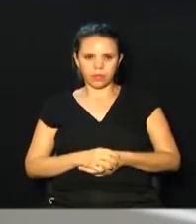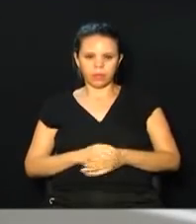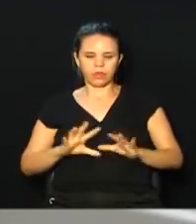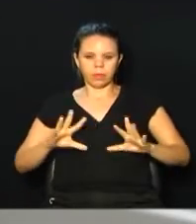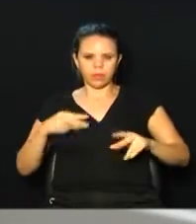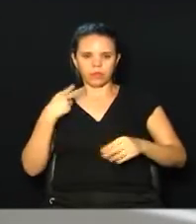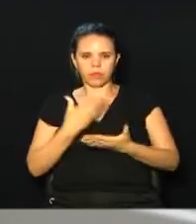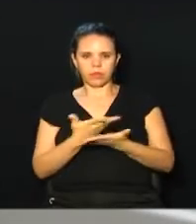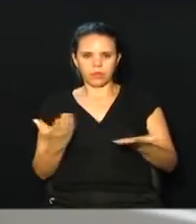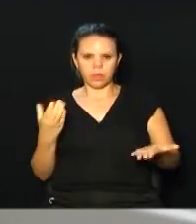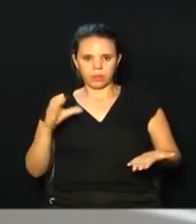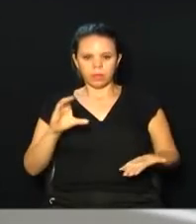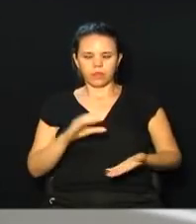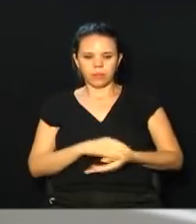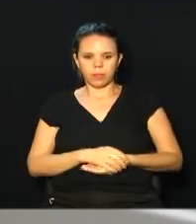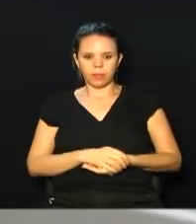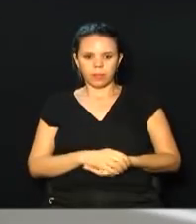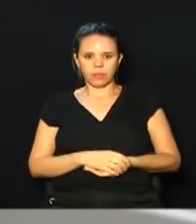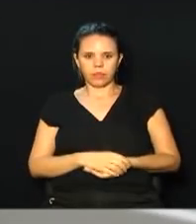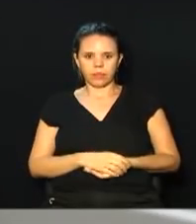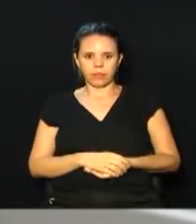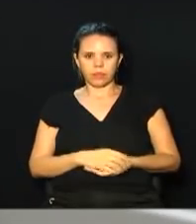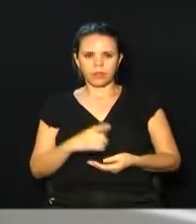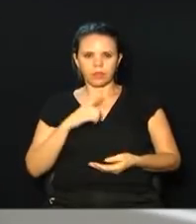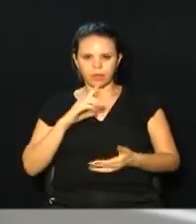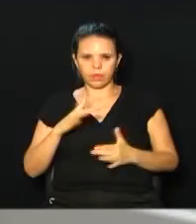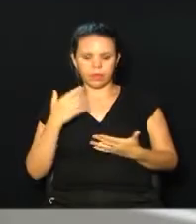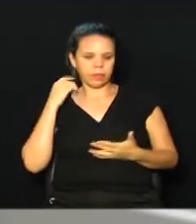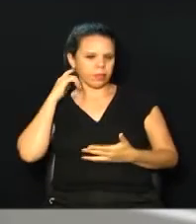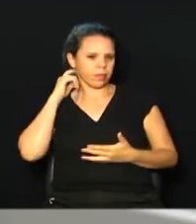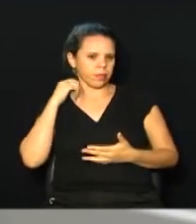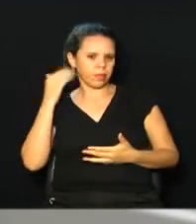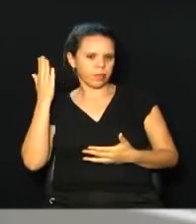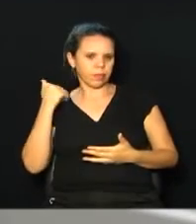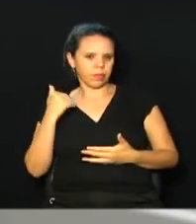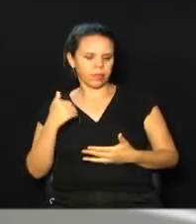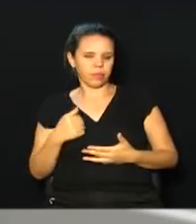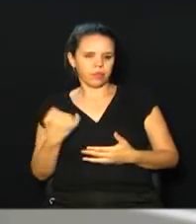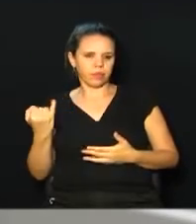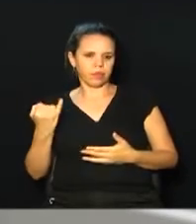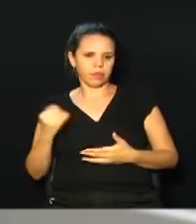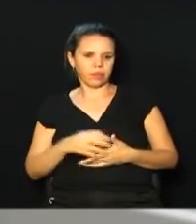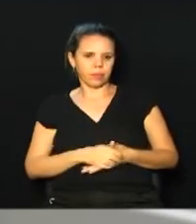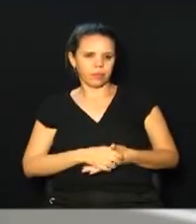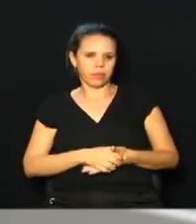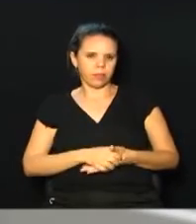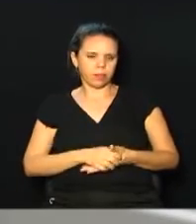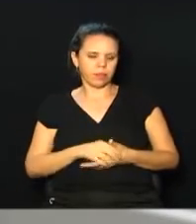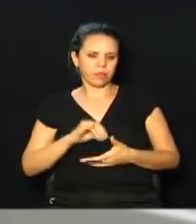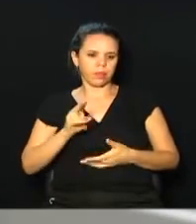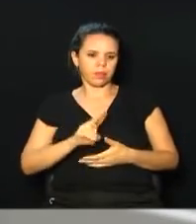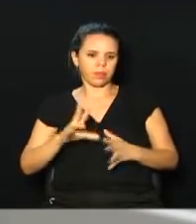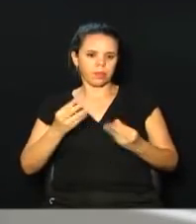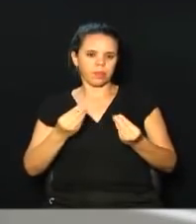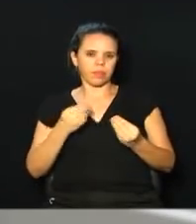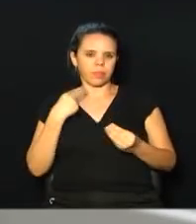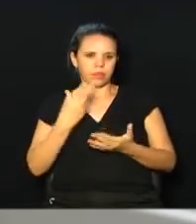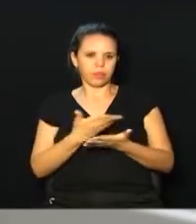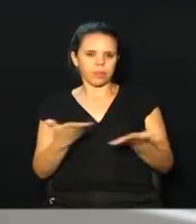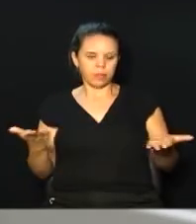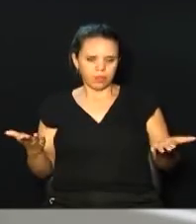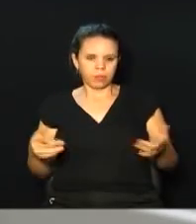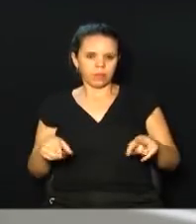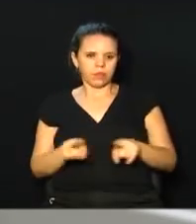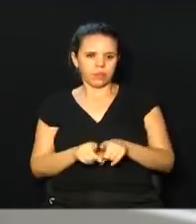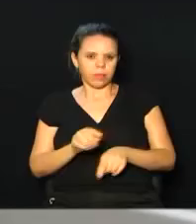dos vereadores aqui da Câmara de Campinas tem rede social. A gente sabe que é uma ferramenta importante utilizada por muitos parlamentares, e lá também